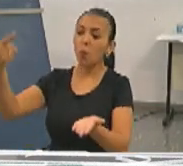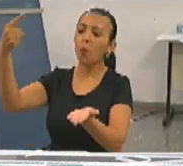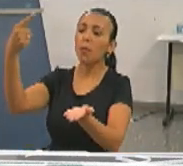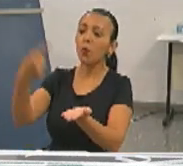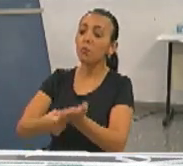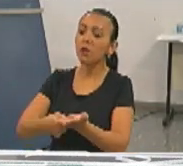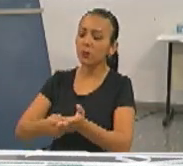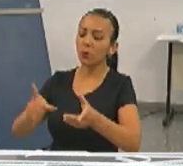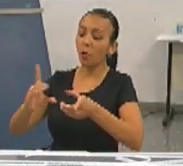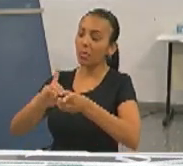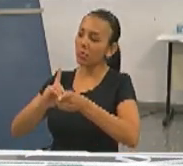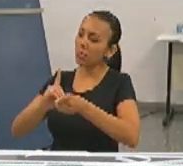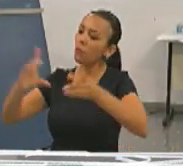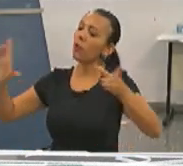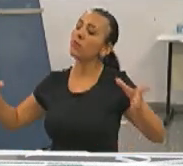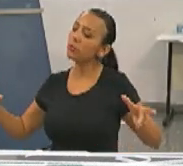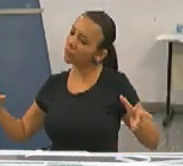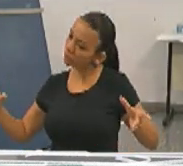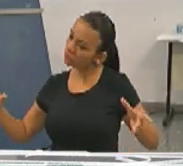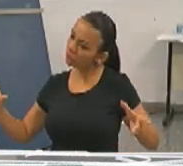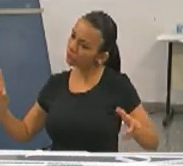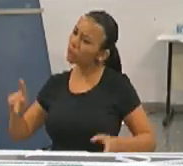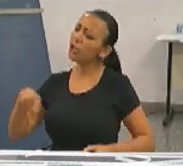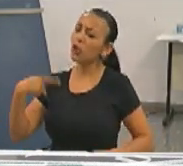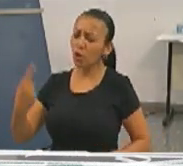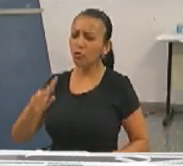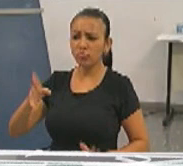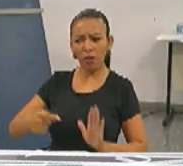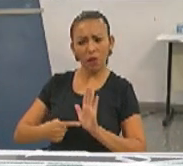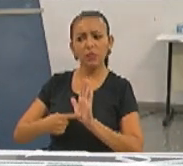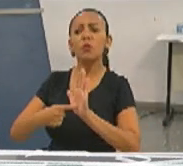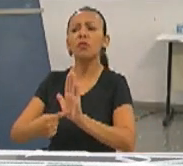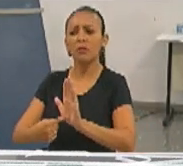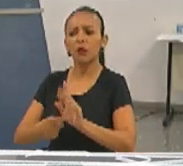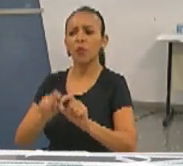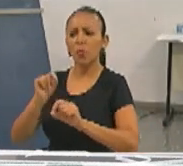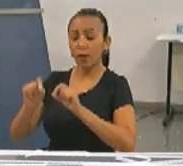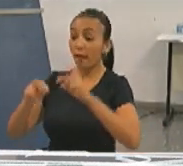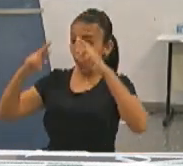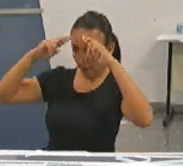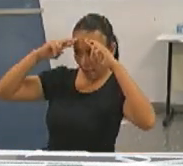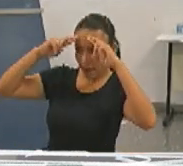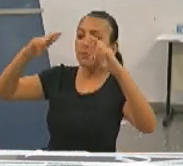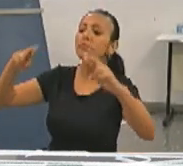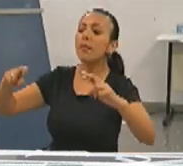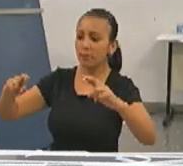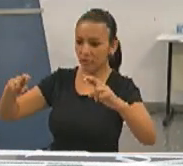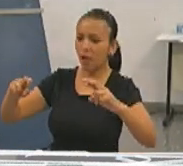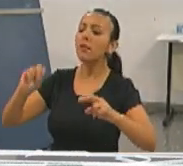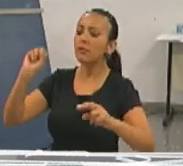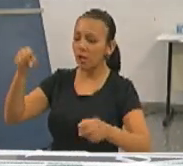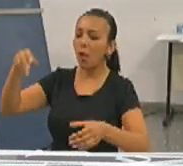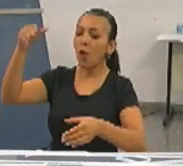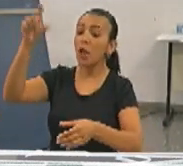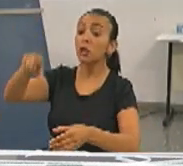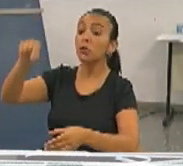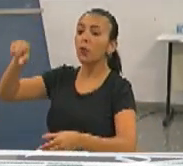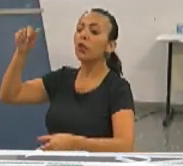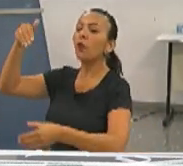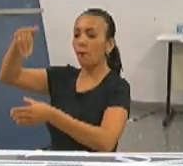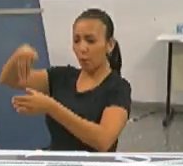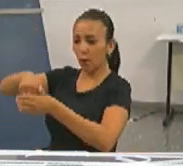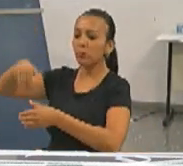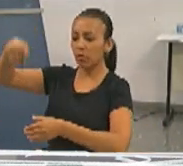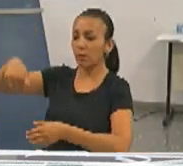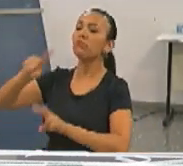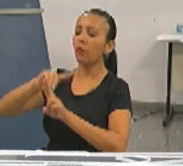a democracia, né? E lá nós colocamos justamente isso, né? O respeito à tradição democrática da universidade,